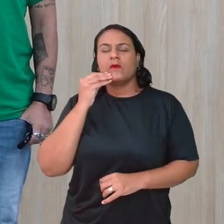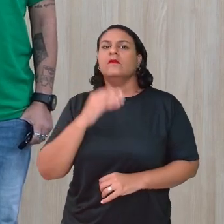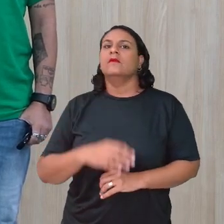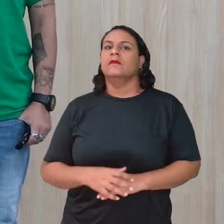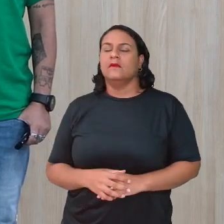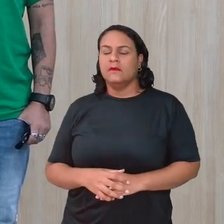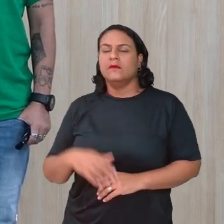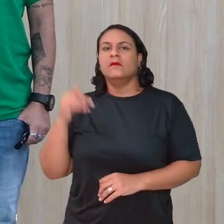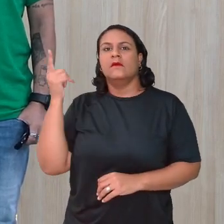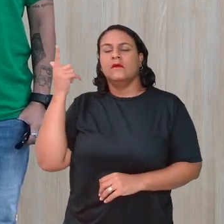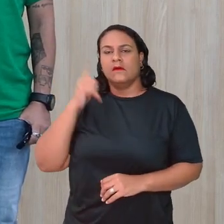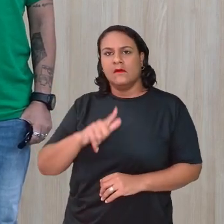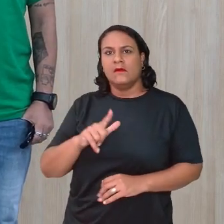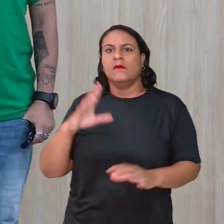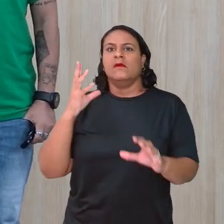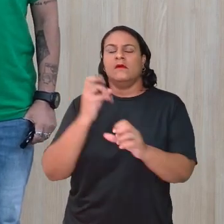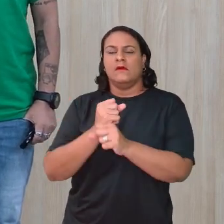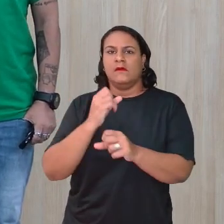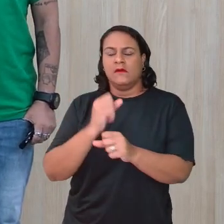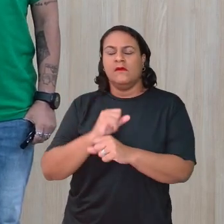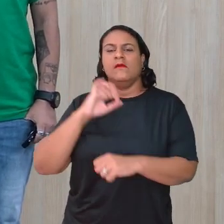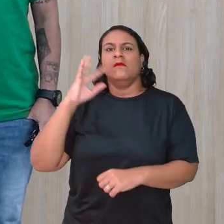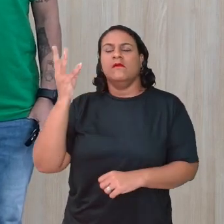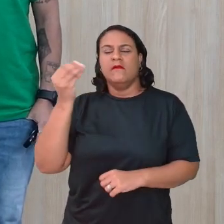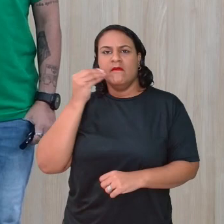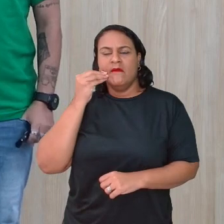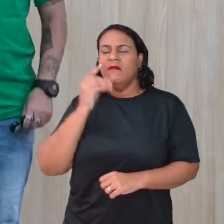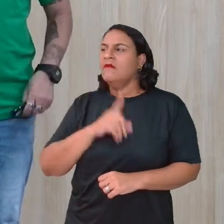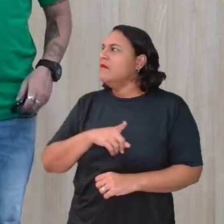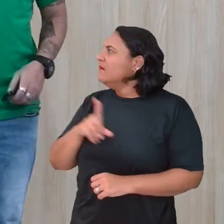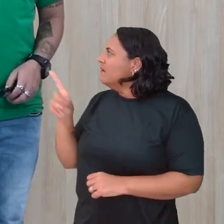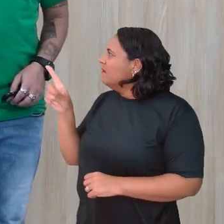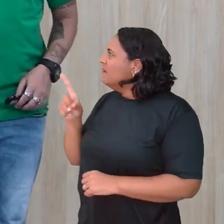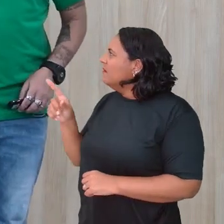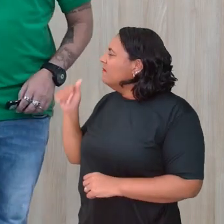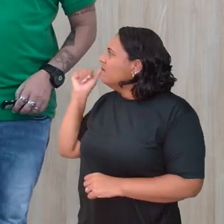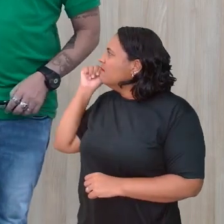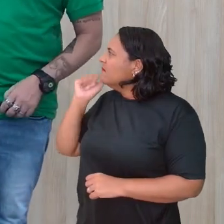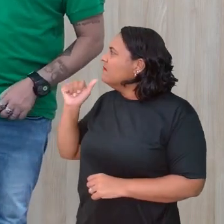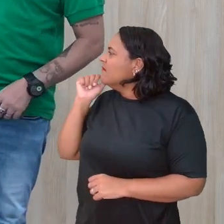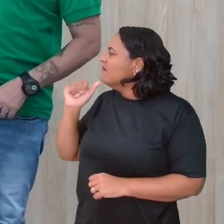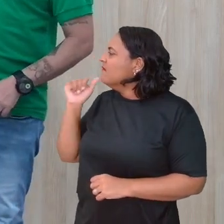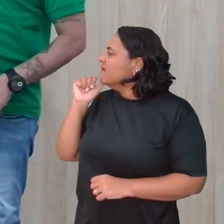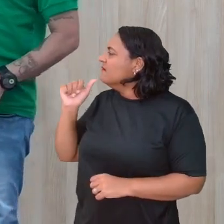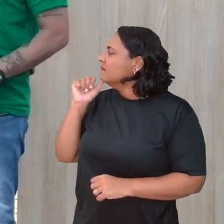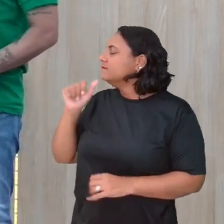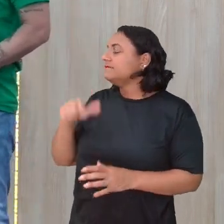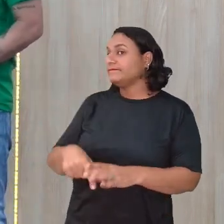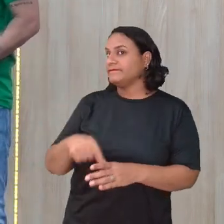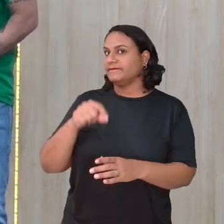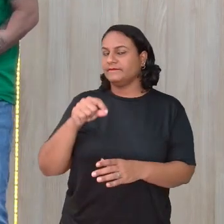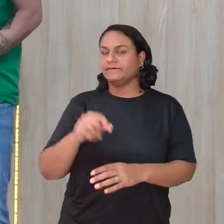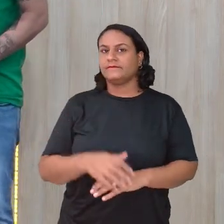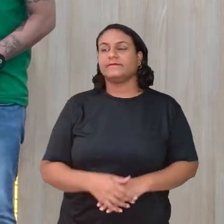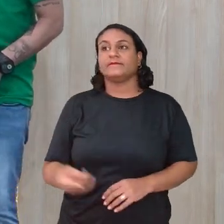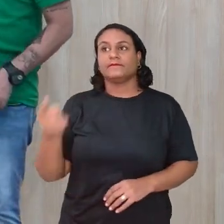está conseguindo medir a chance, nesse caso aí, daquela garota ser a sorteada. Dê uma olhada nesse outro